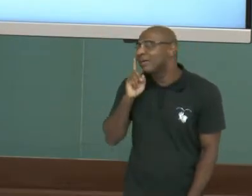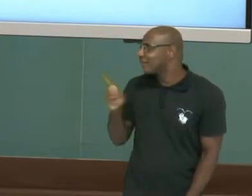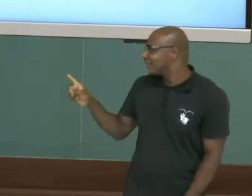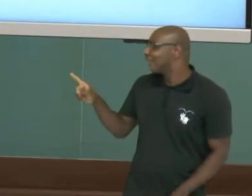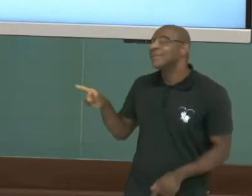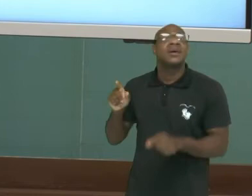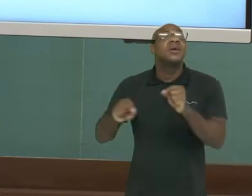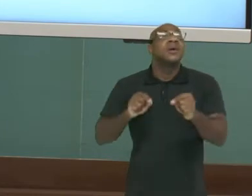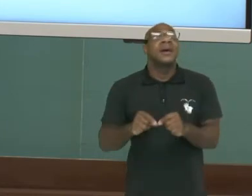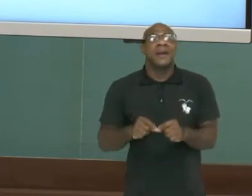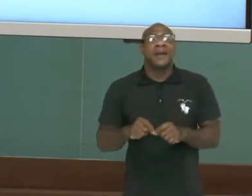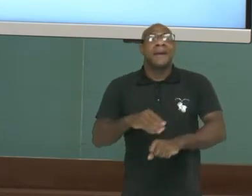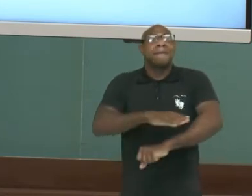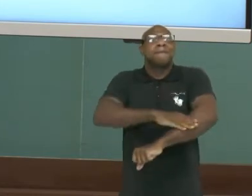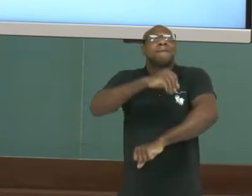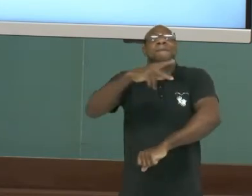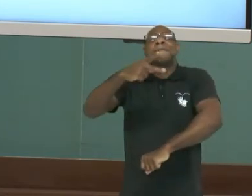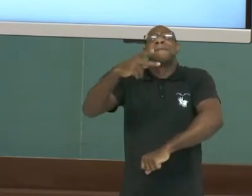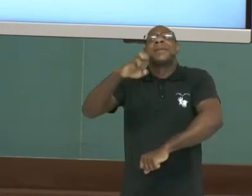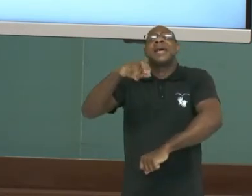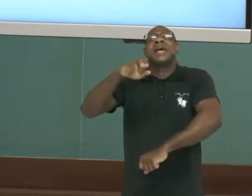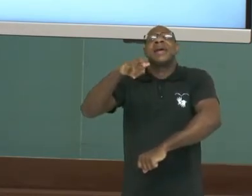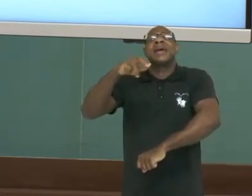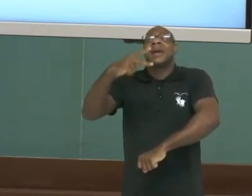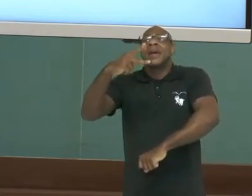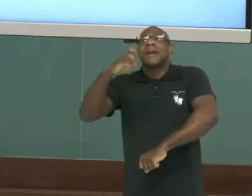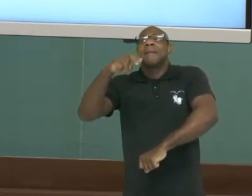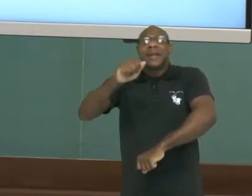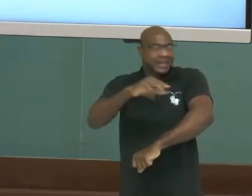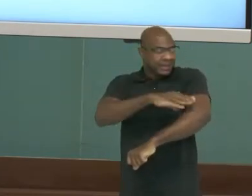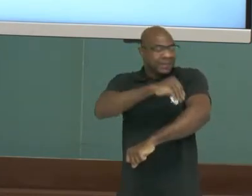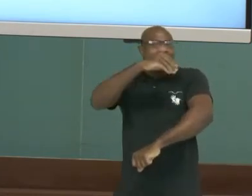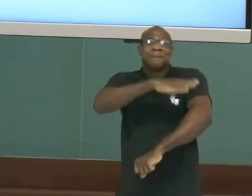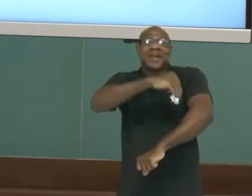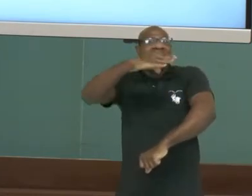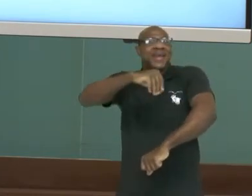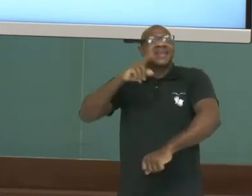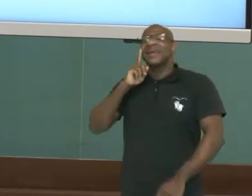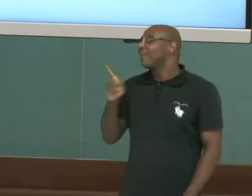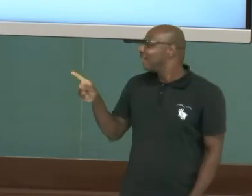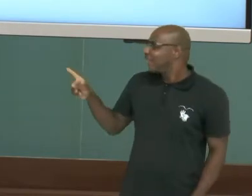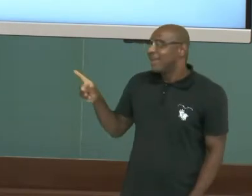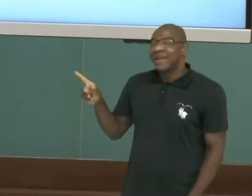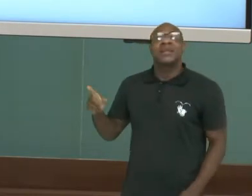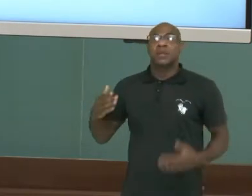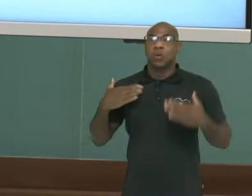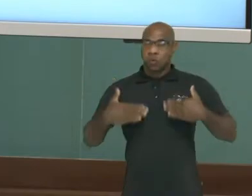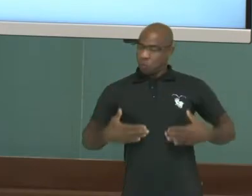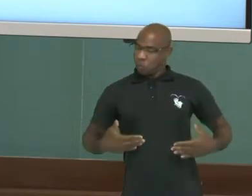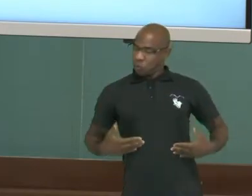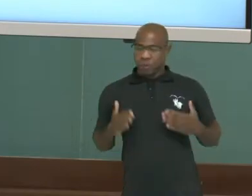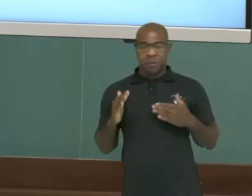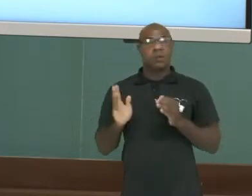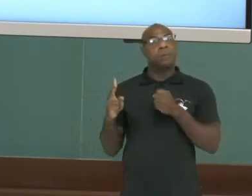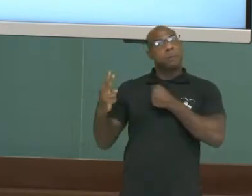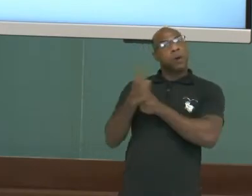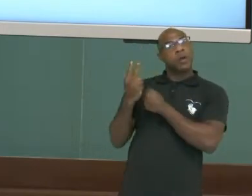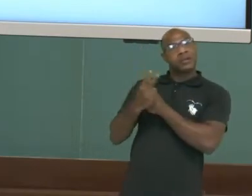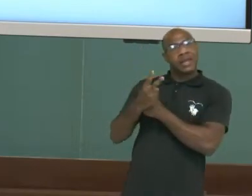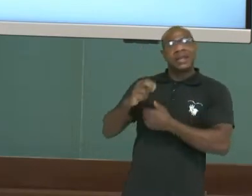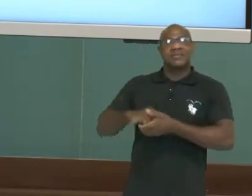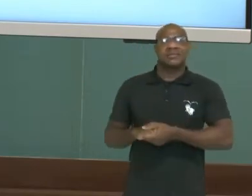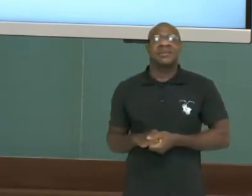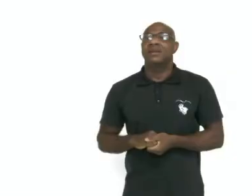das penas, são elas que recobrem o corpo desses animais. Só para isso? Não, também são utilizadas para o